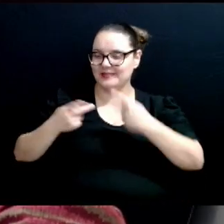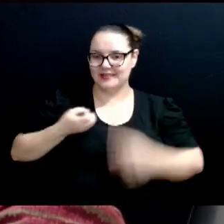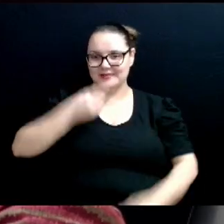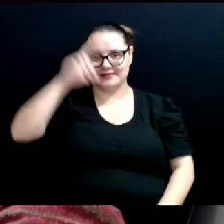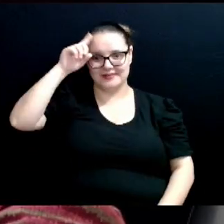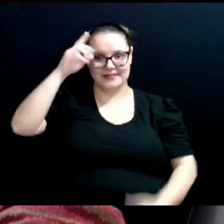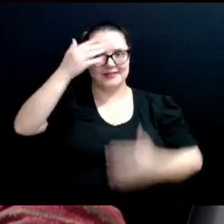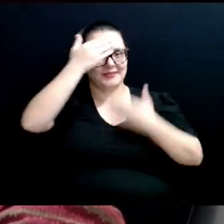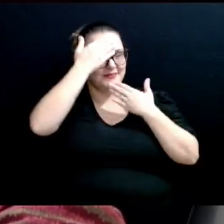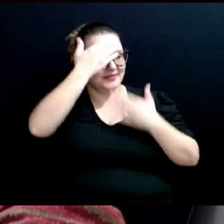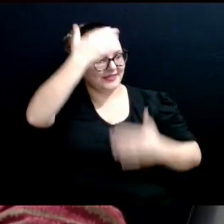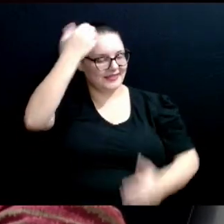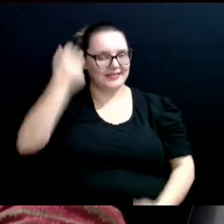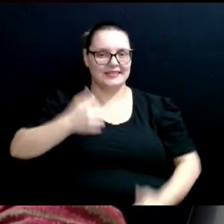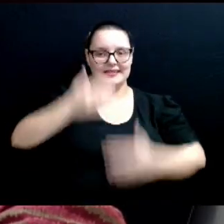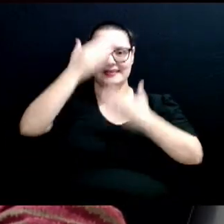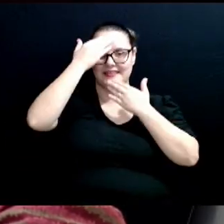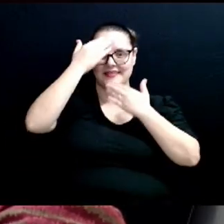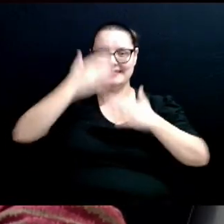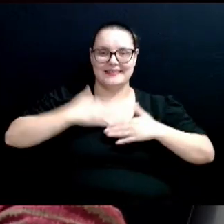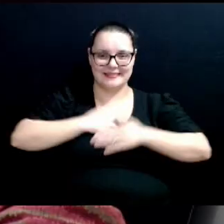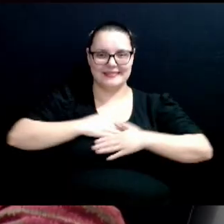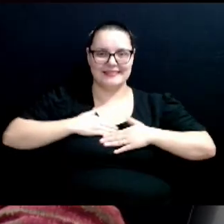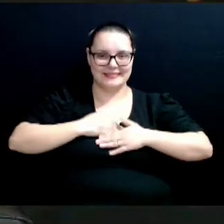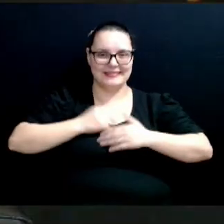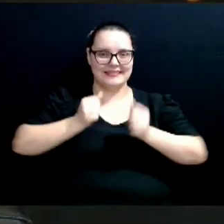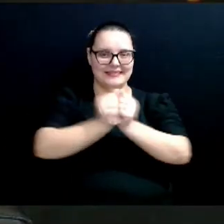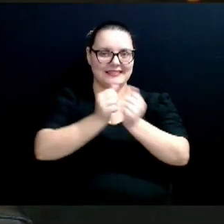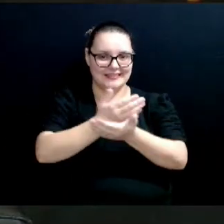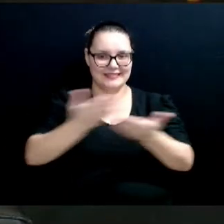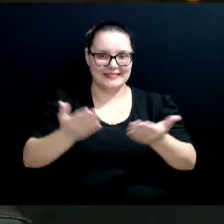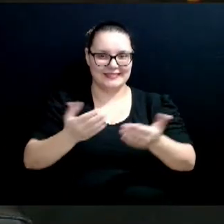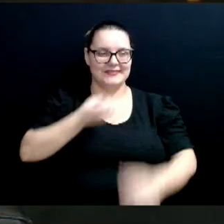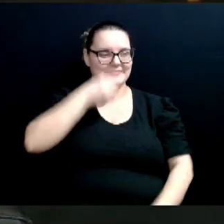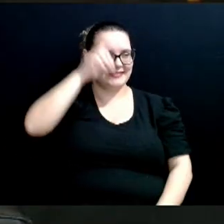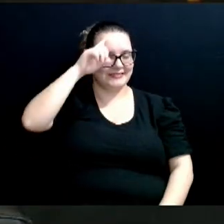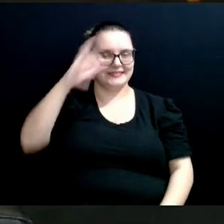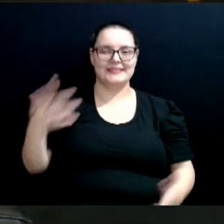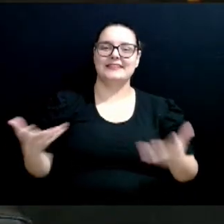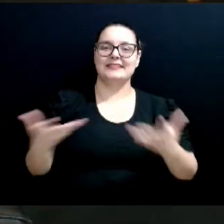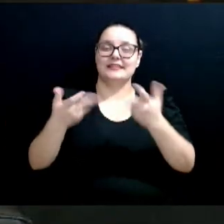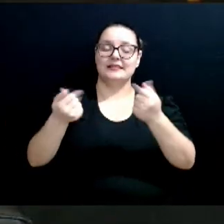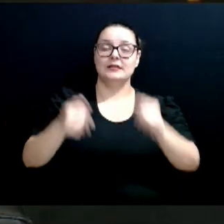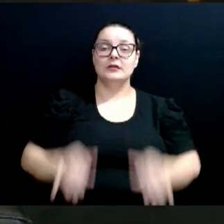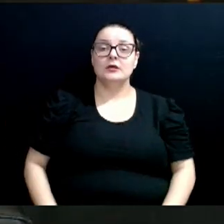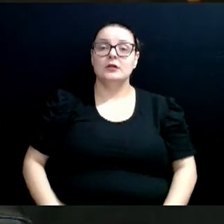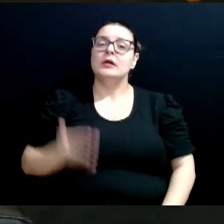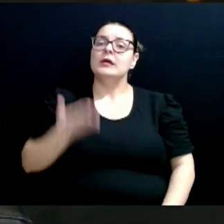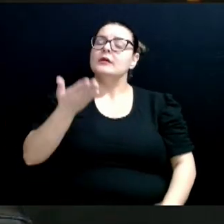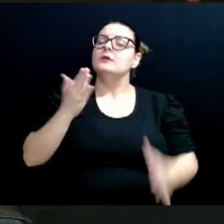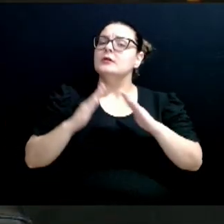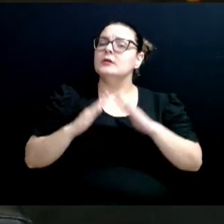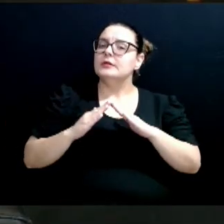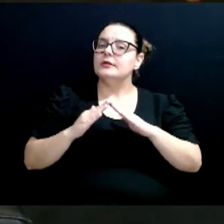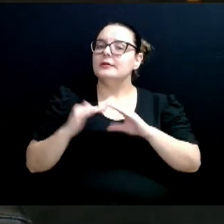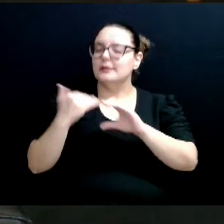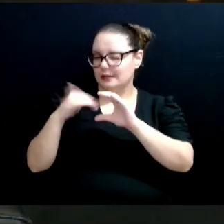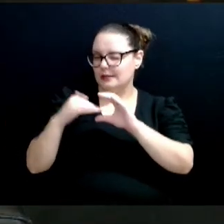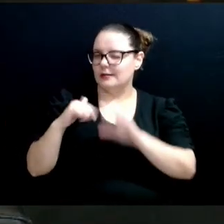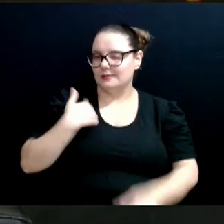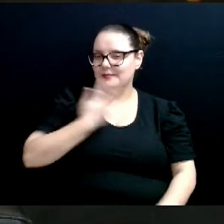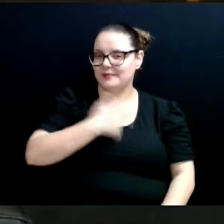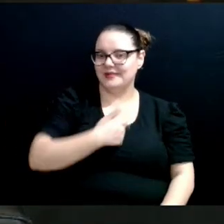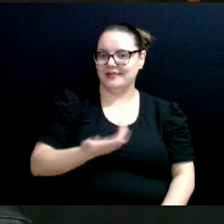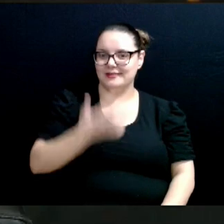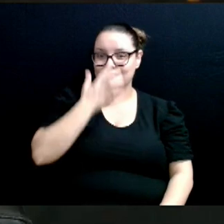muito obrigada. Um prazer estar aqui com vocês. Bom dia. Maravilhosas! E você aí de casa, já mandou sua mensagem pra gente? O que você